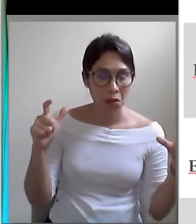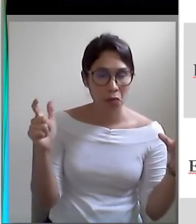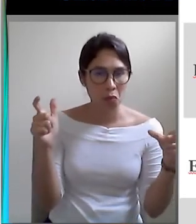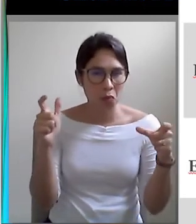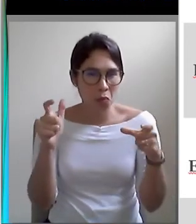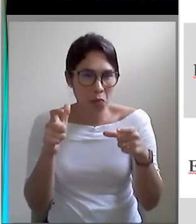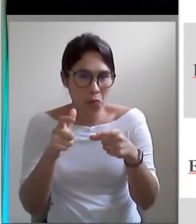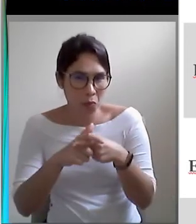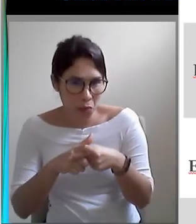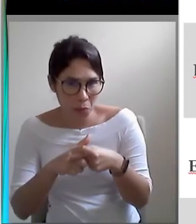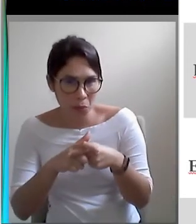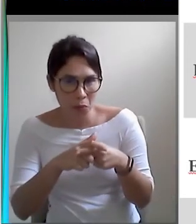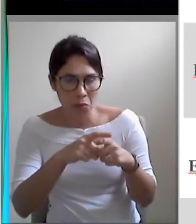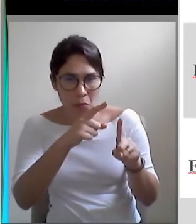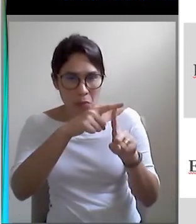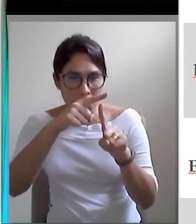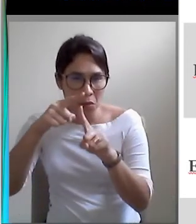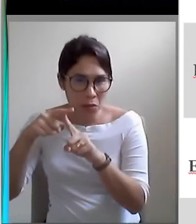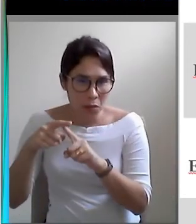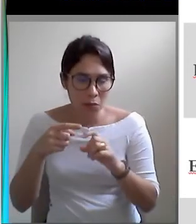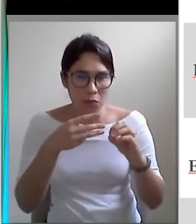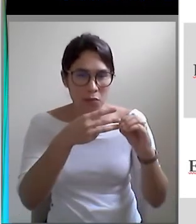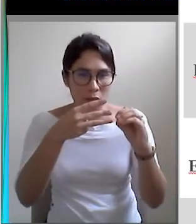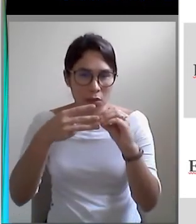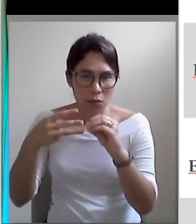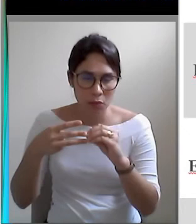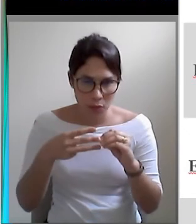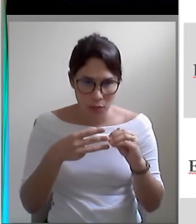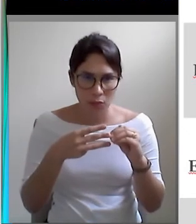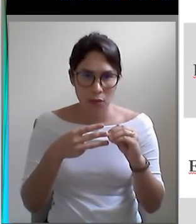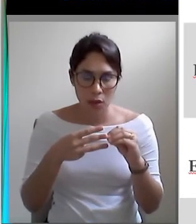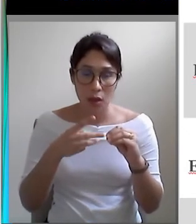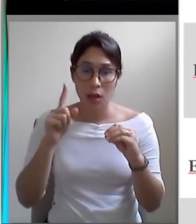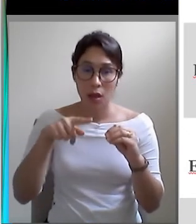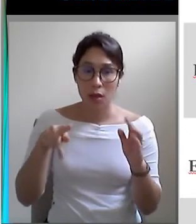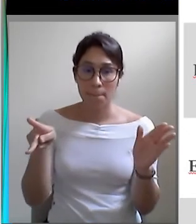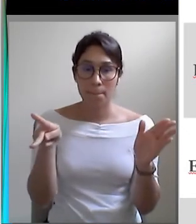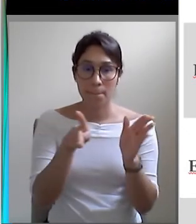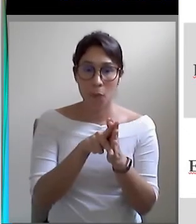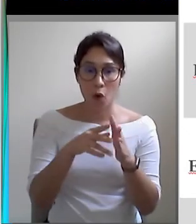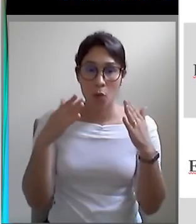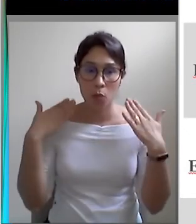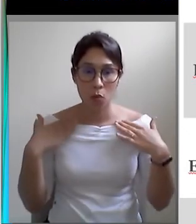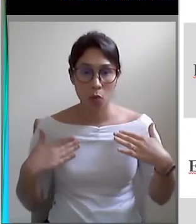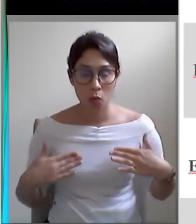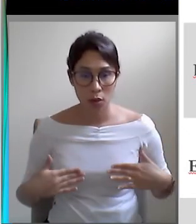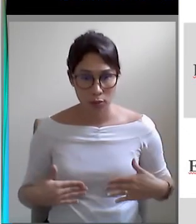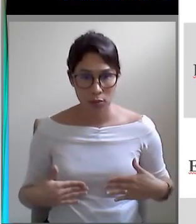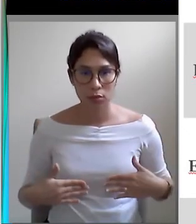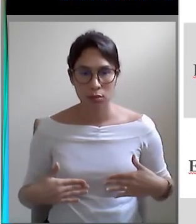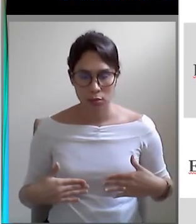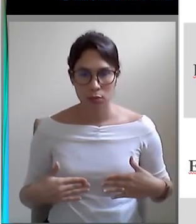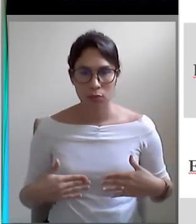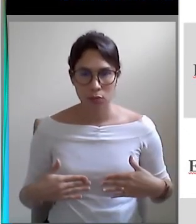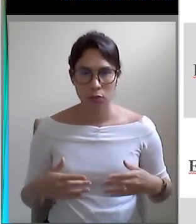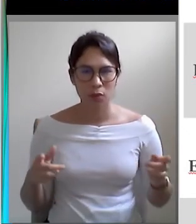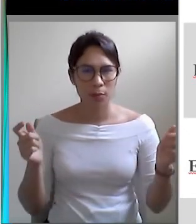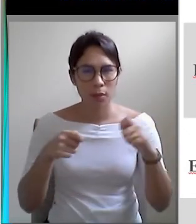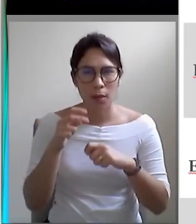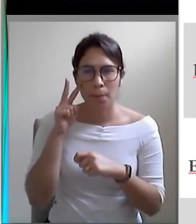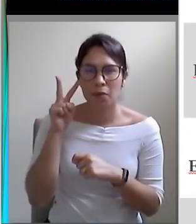O aumento ou diminuição de cada tipo celular relaciona-se a uma condição encontrada no